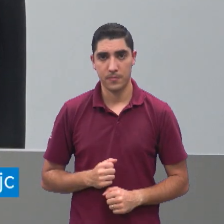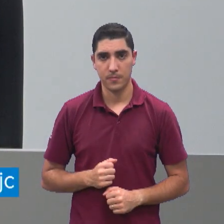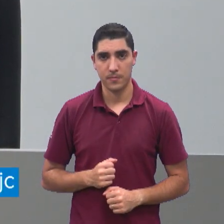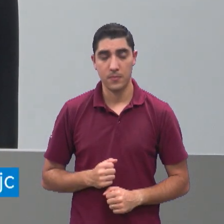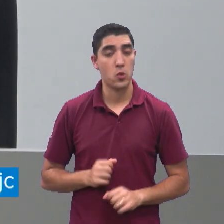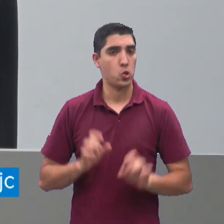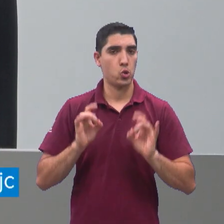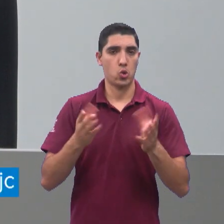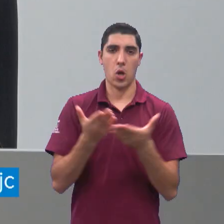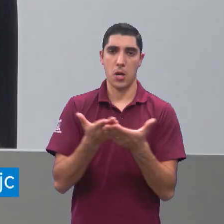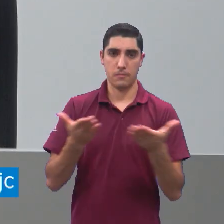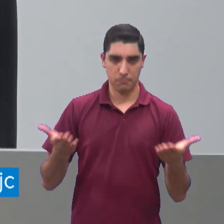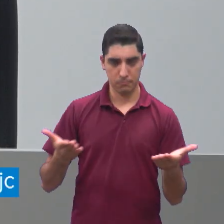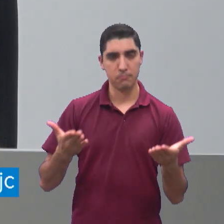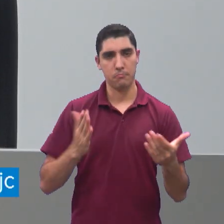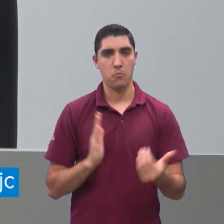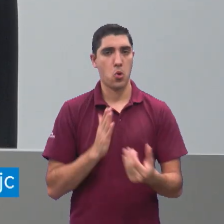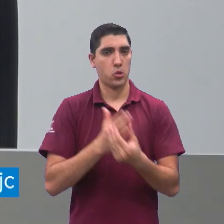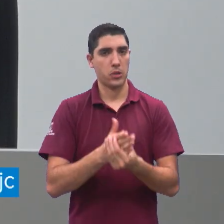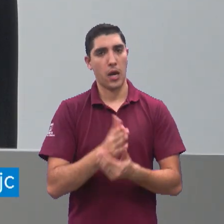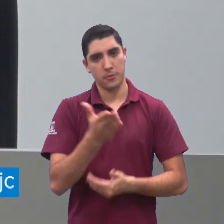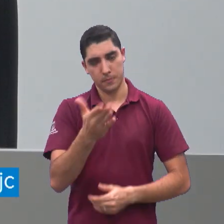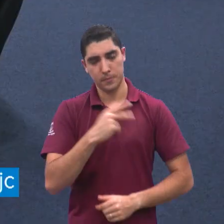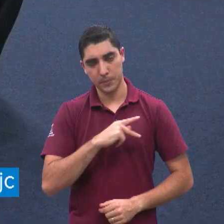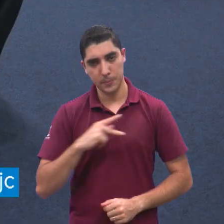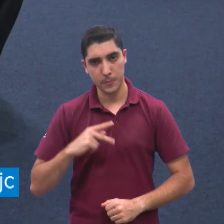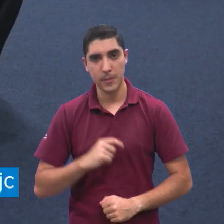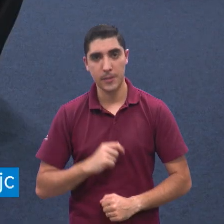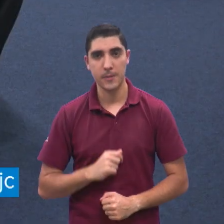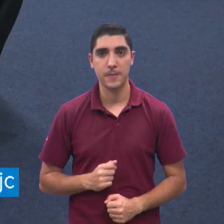São esses os novos processos, senhor presidente.